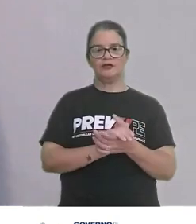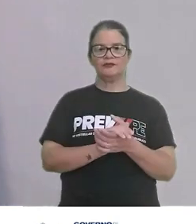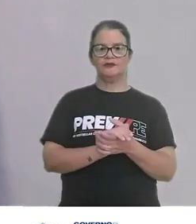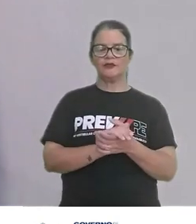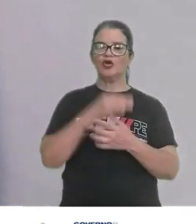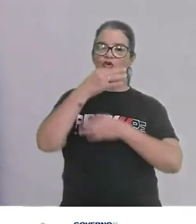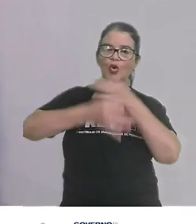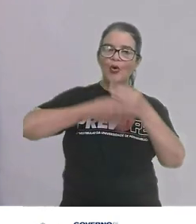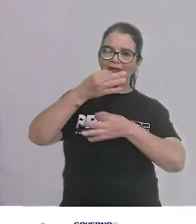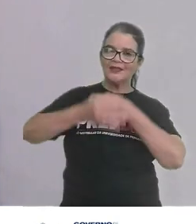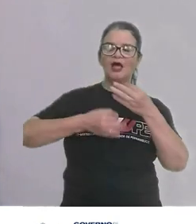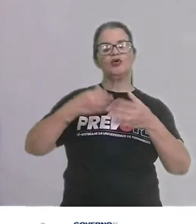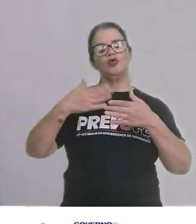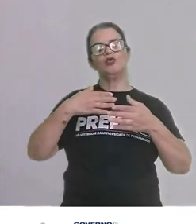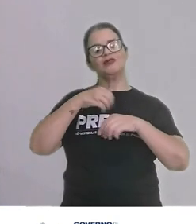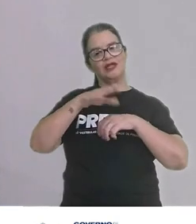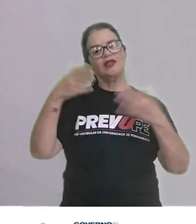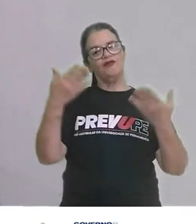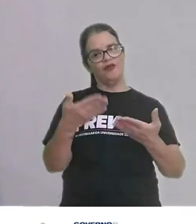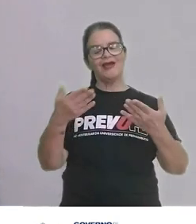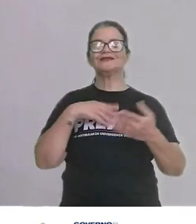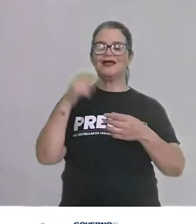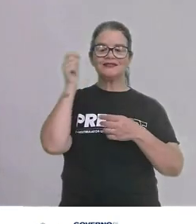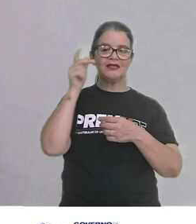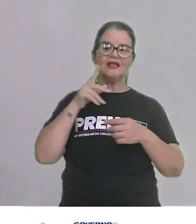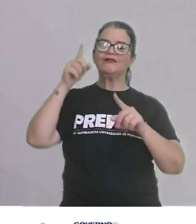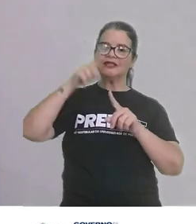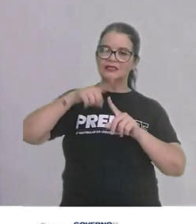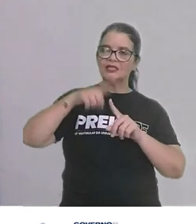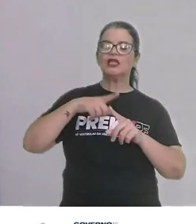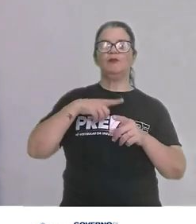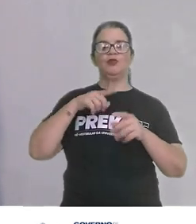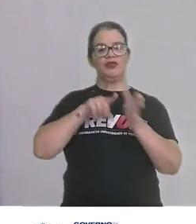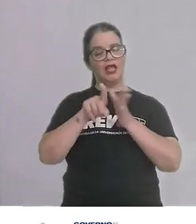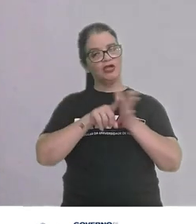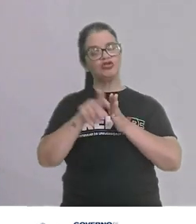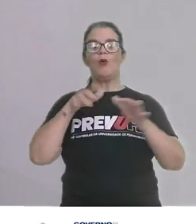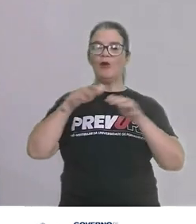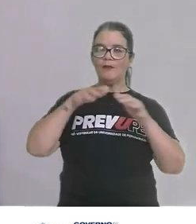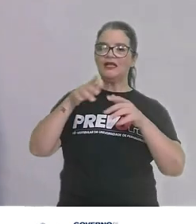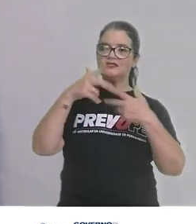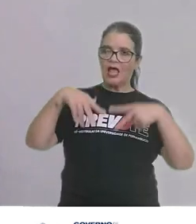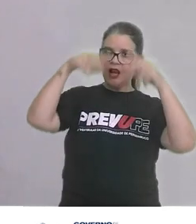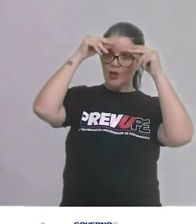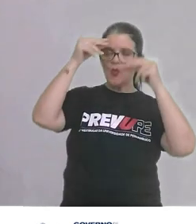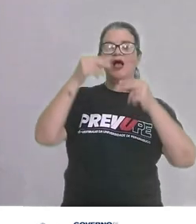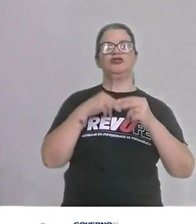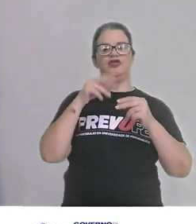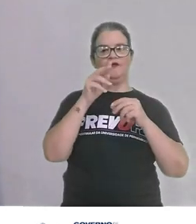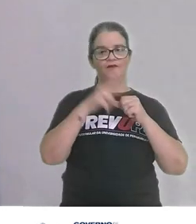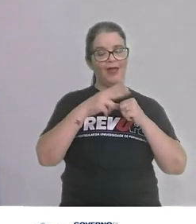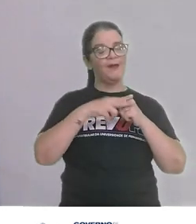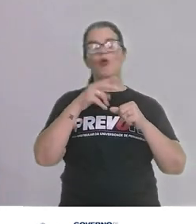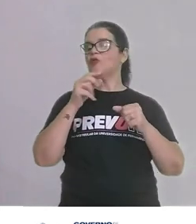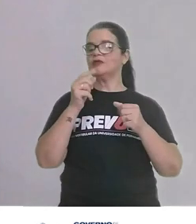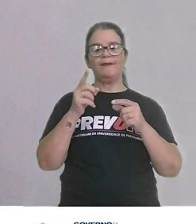do comentário. Nossa dica foi essa: se ligue nesse tipo de questão que mobiliza tanto a linguagem verbal como a linguagem